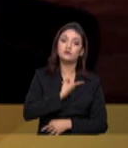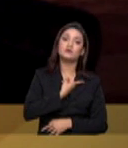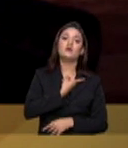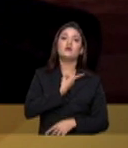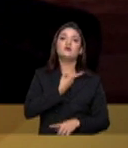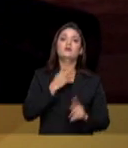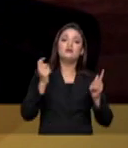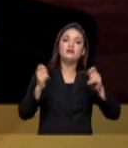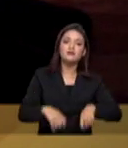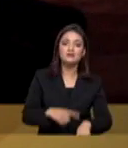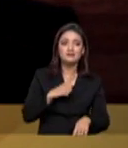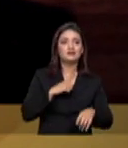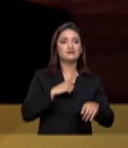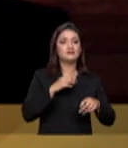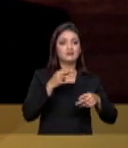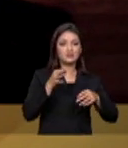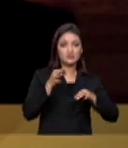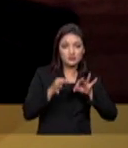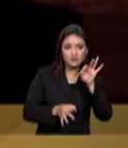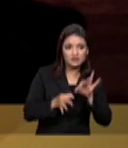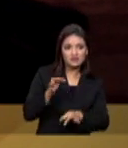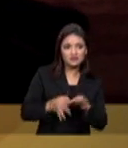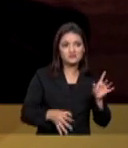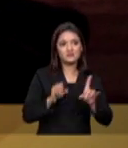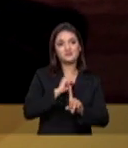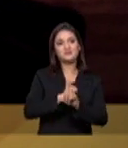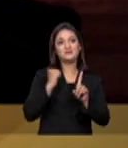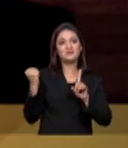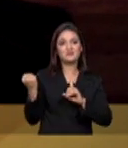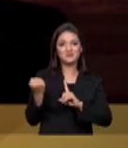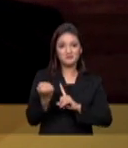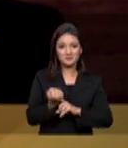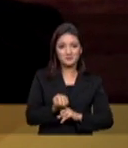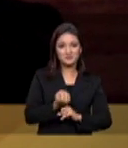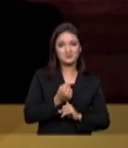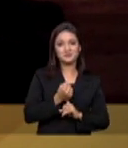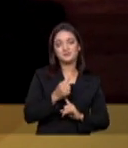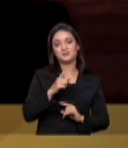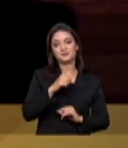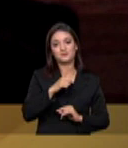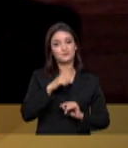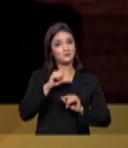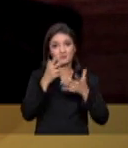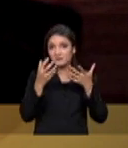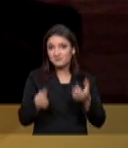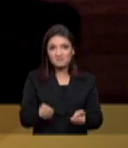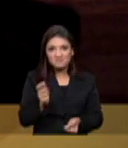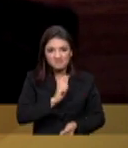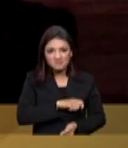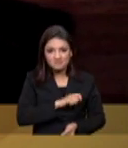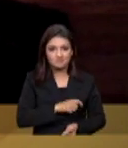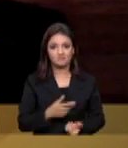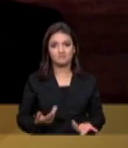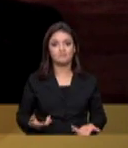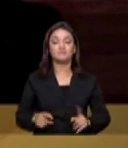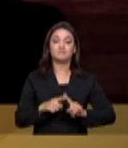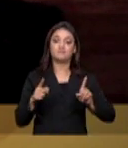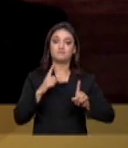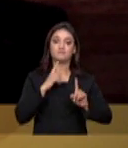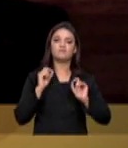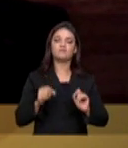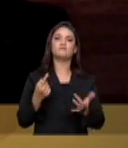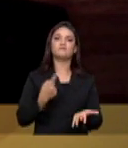ao estatuto jurídico de uma sociedade que não se me esculhambar como